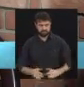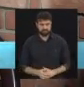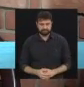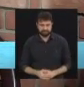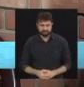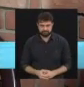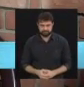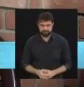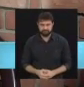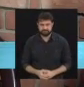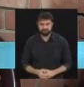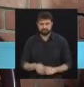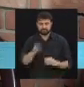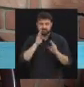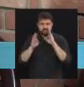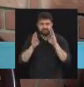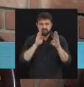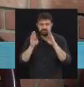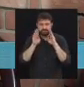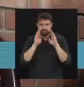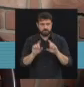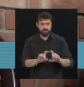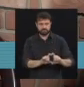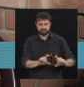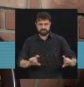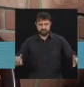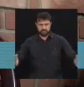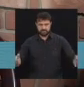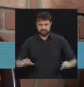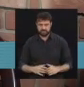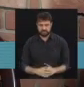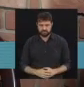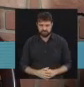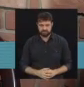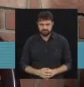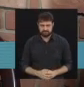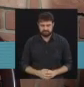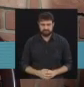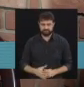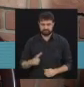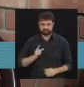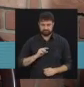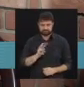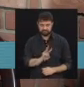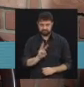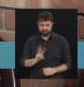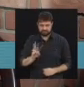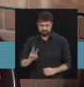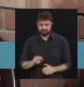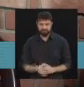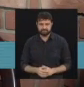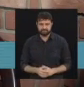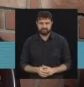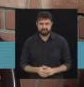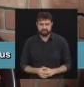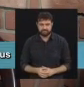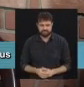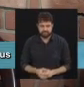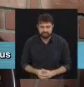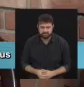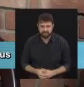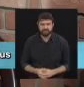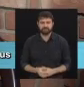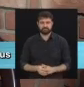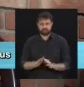amandanovonascimento@hotmail.com e o meu Facebook, Amanda Novo Nascimento, e uma página que eu criei sobre o livro,